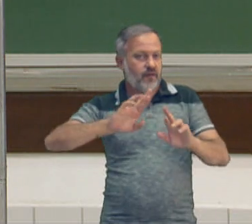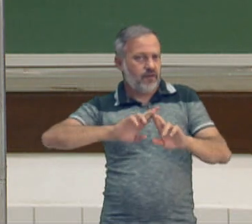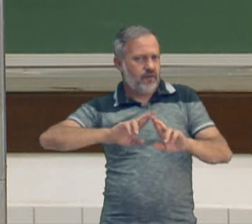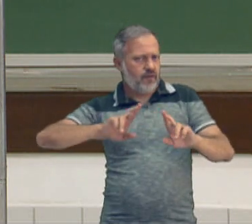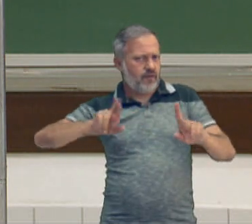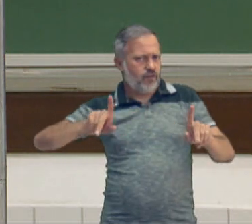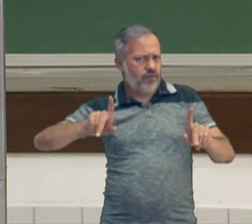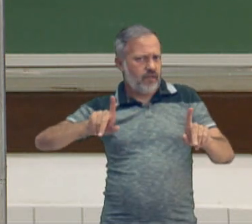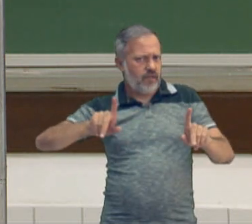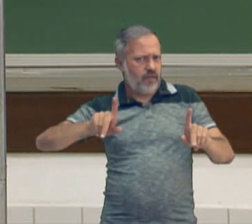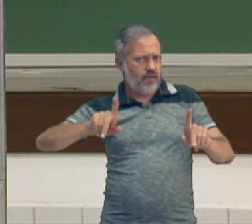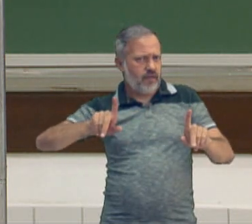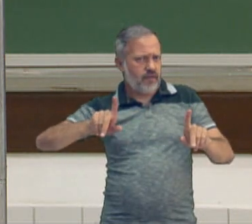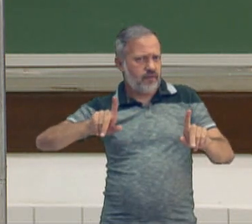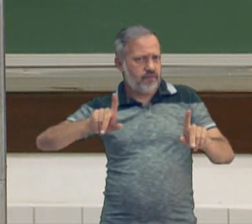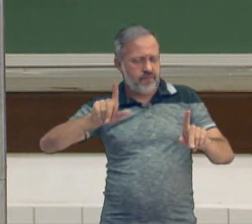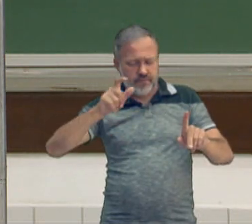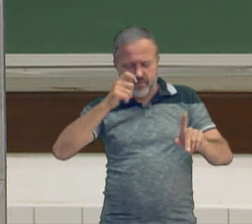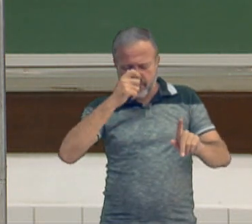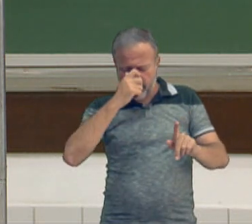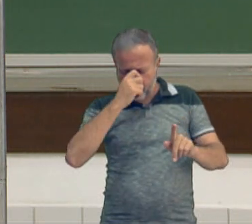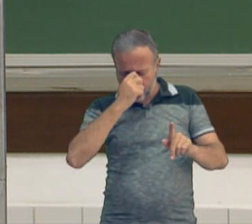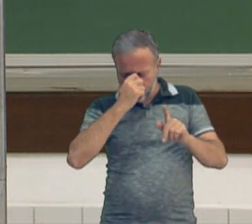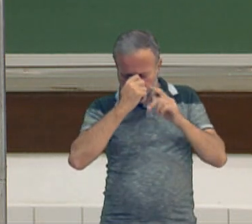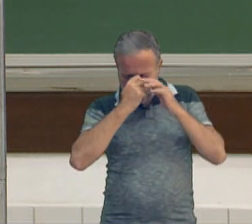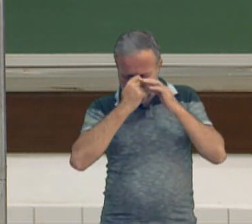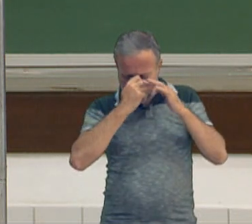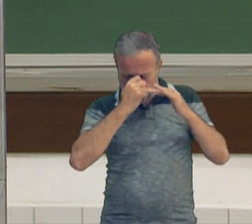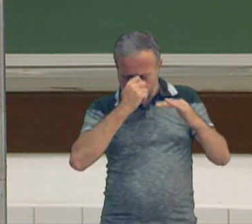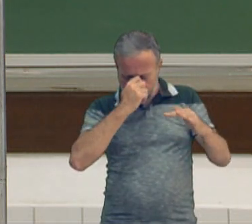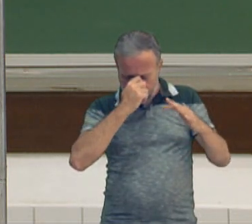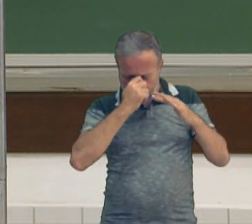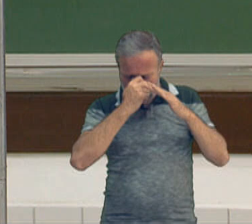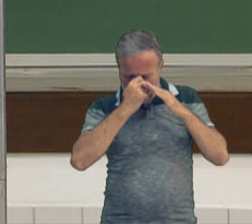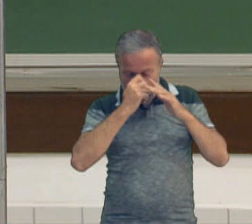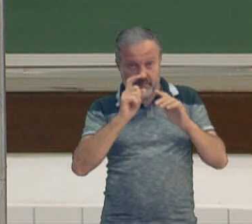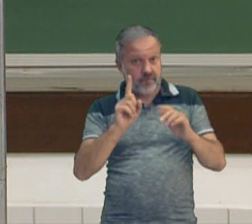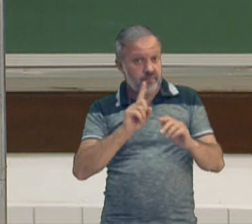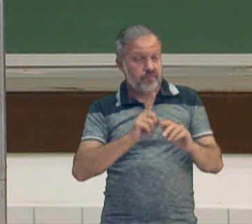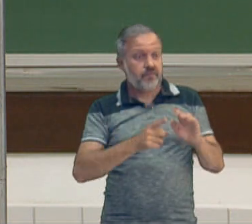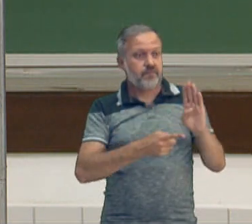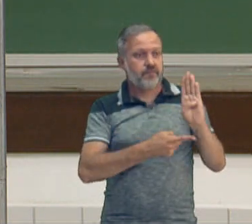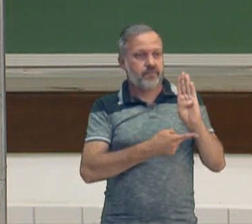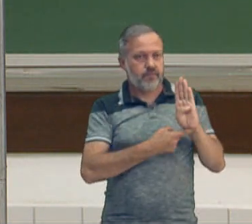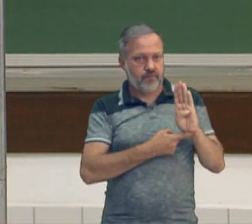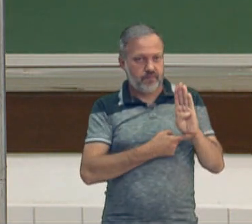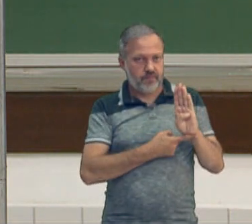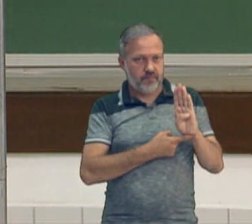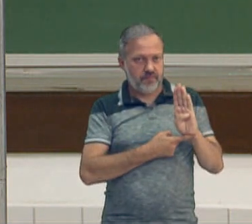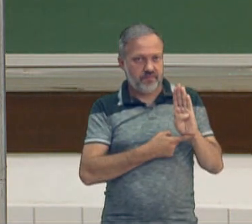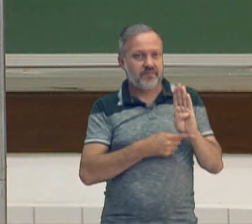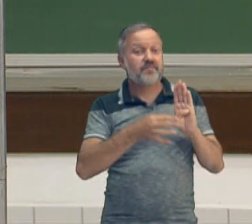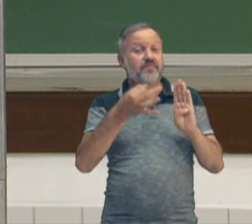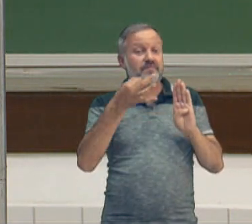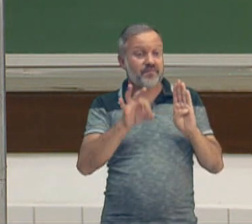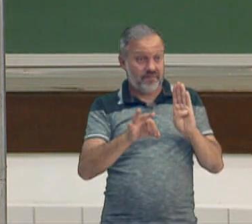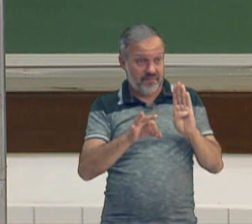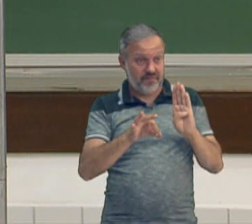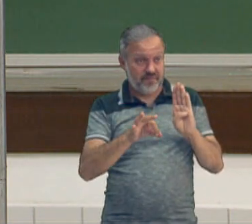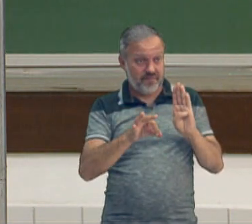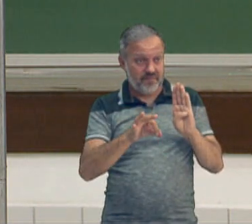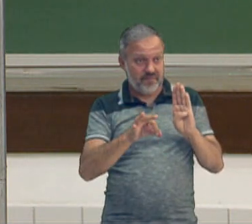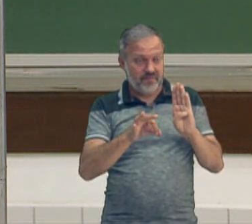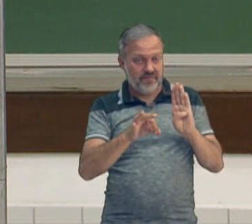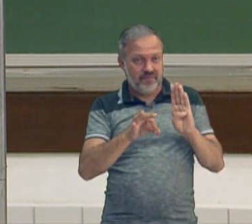básicas. Allan Kardec é o codificador. Não é. Letra B, Movimento Hare Krishna? Sim, correto, é